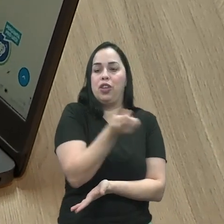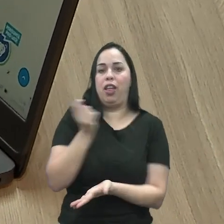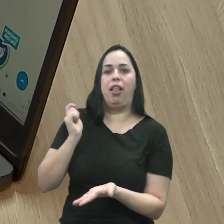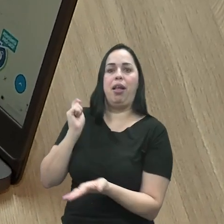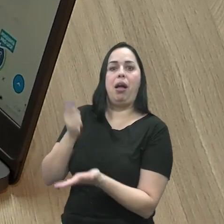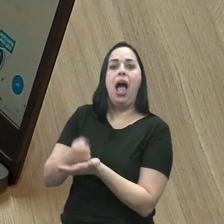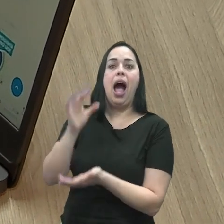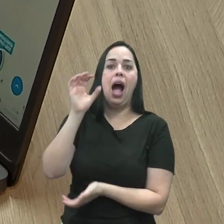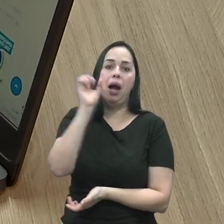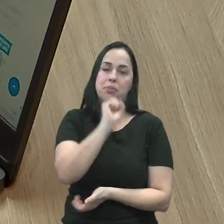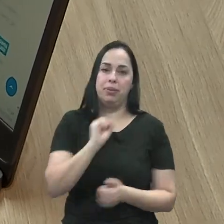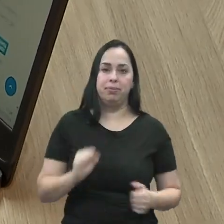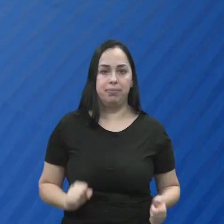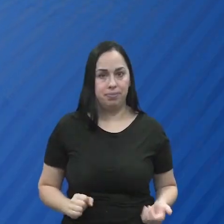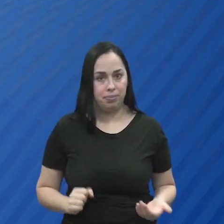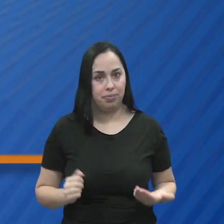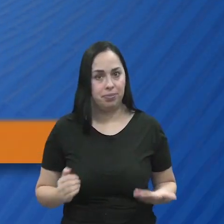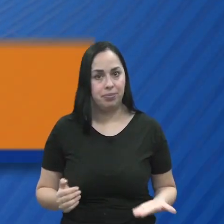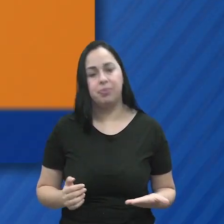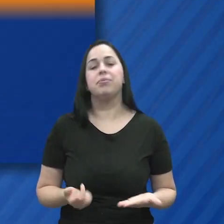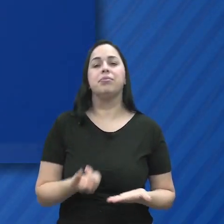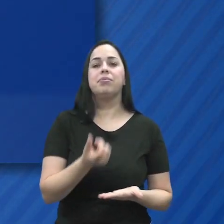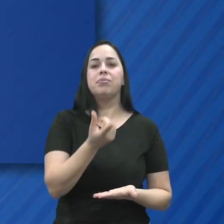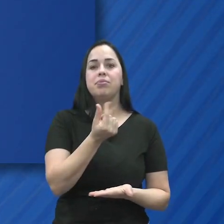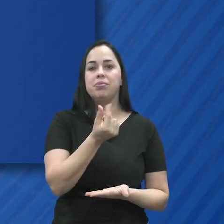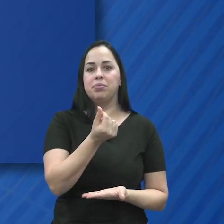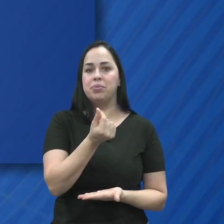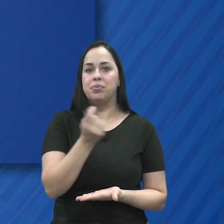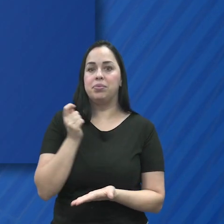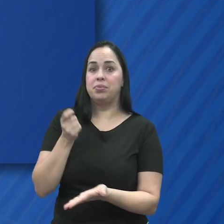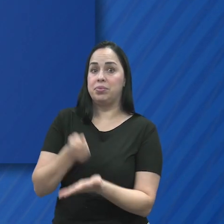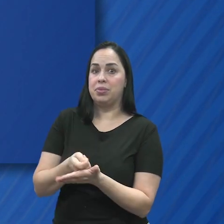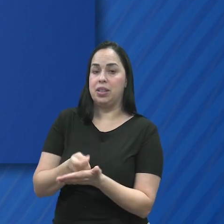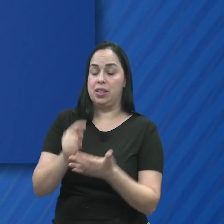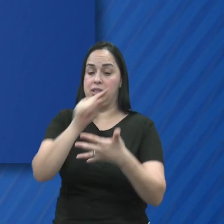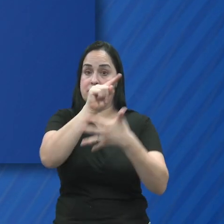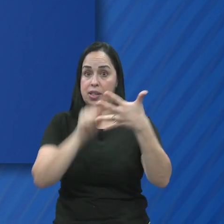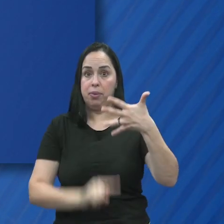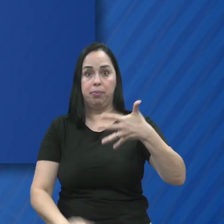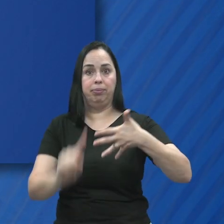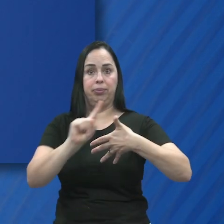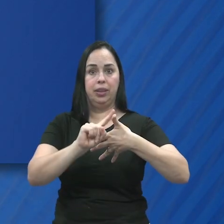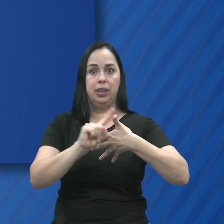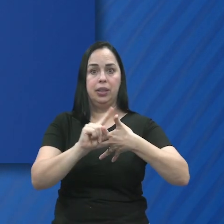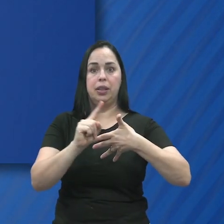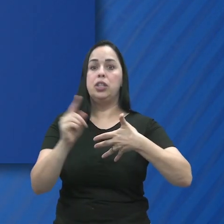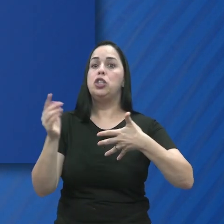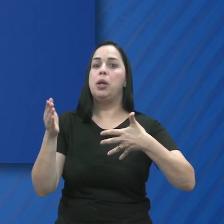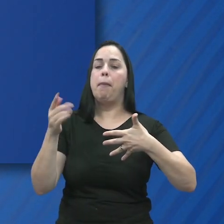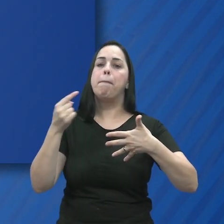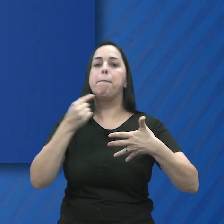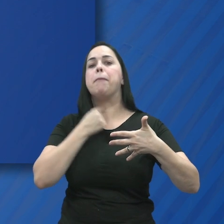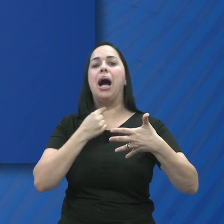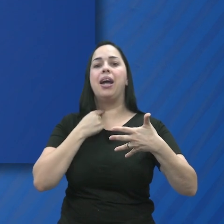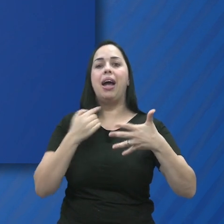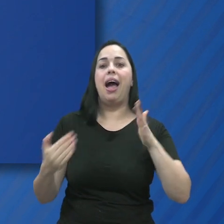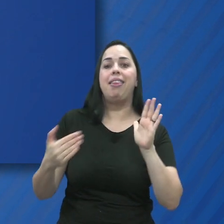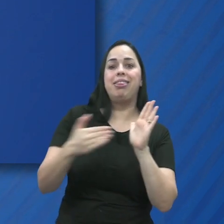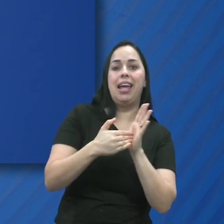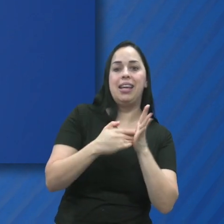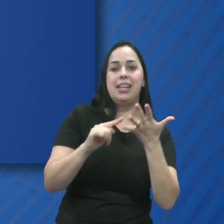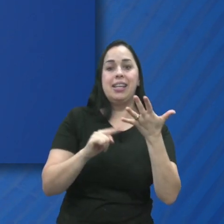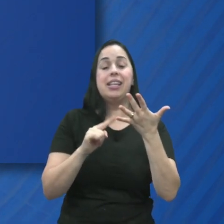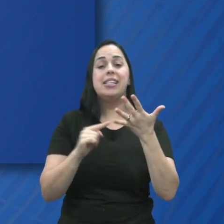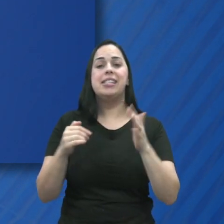primeiros lotes da restituição. As restituições serão efetuadas em 5 lotes, entre os meses de maio e